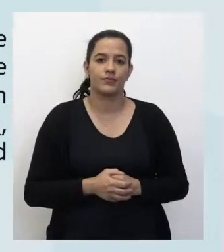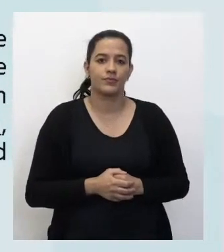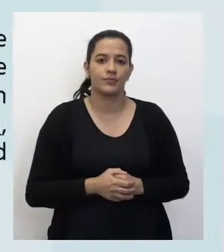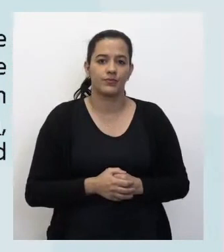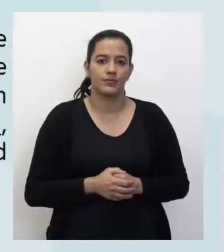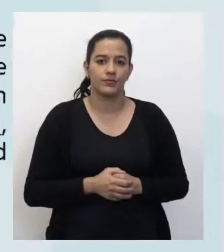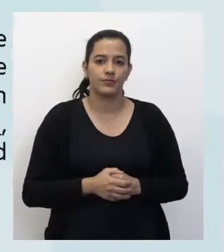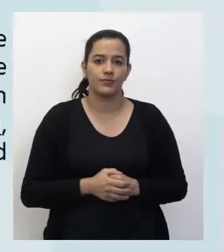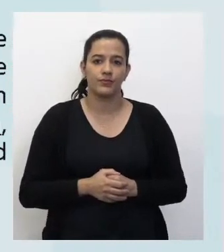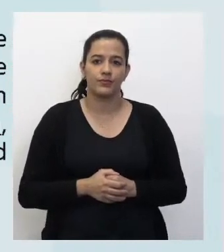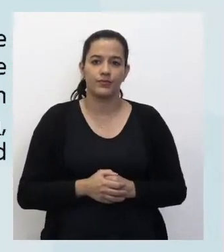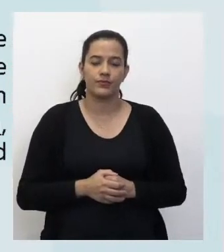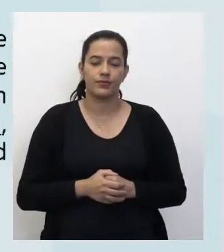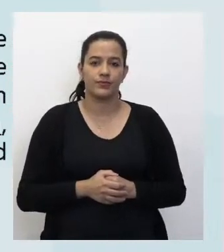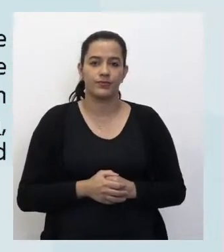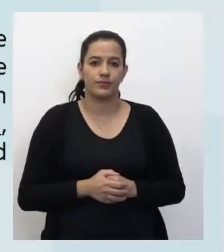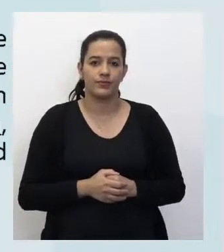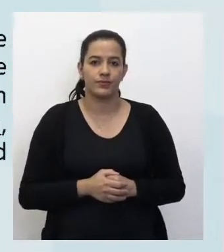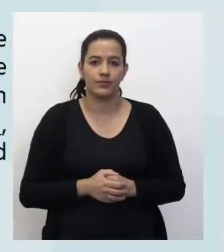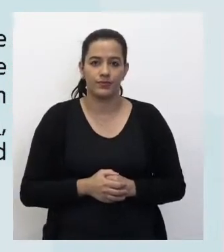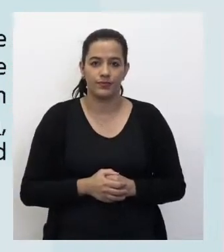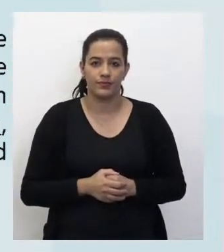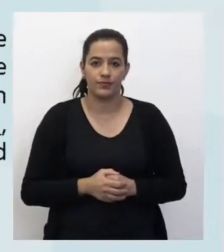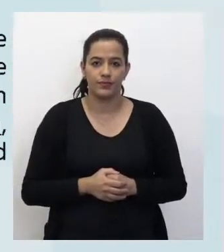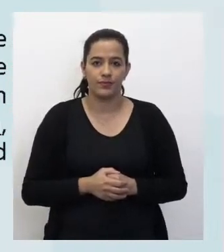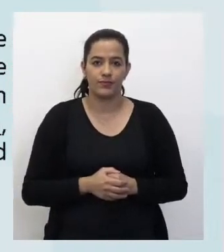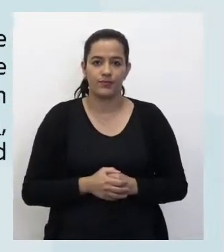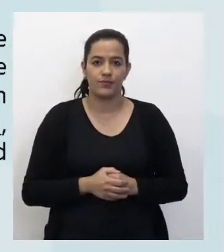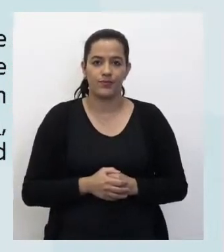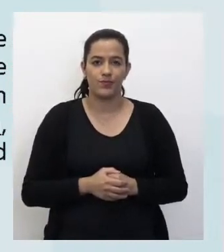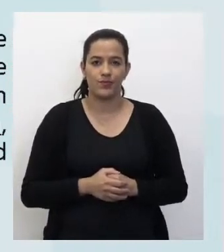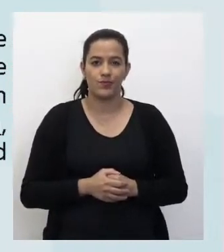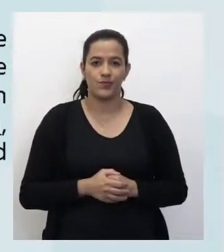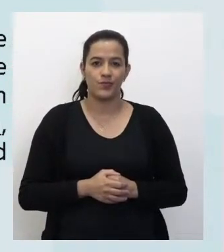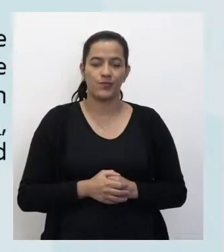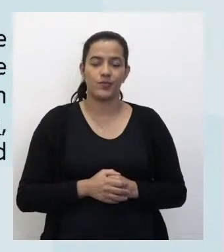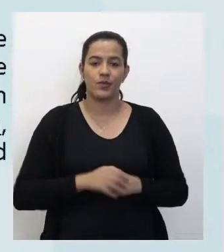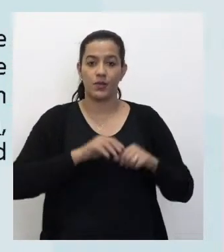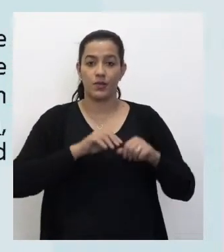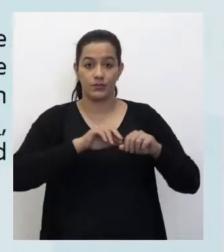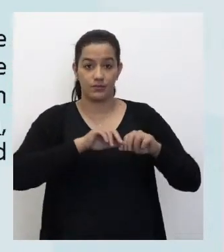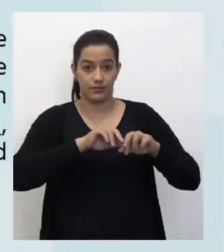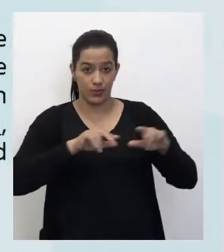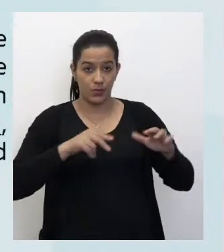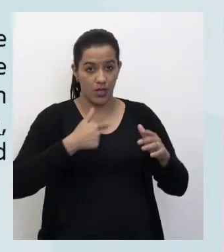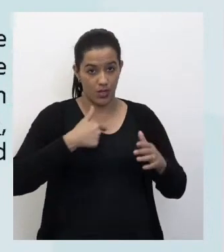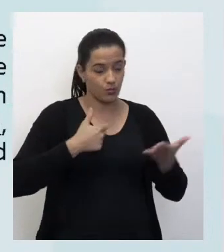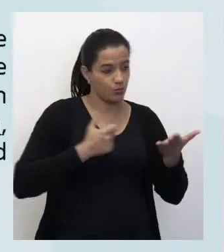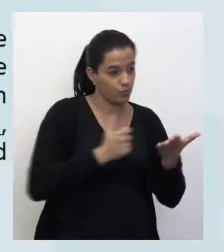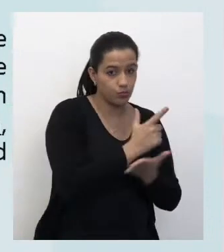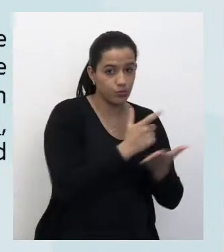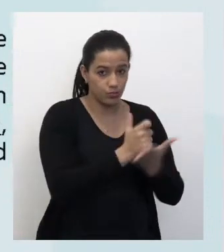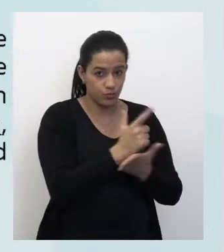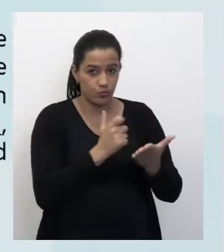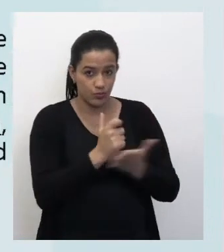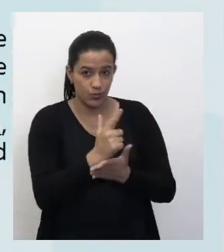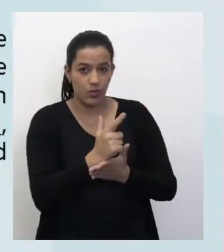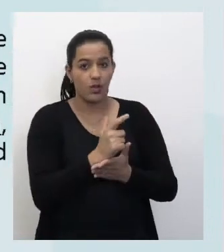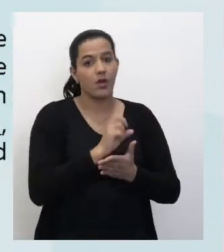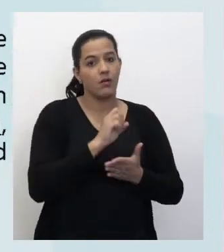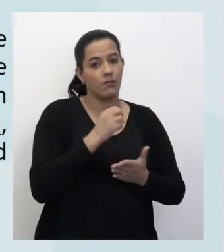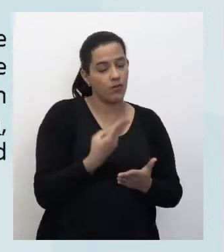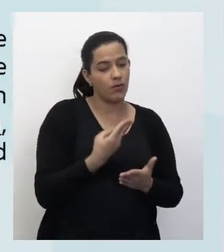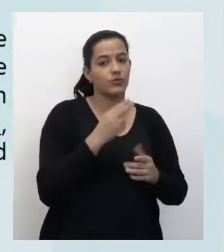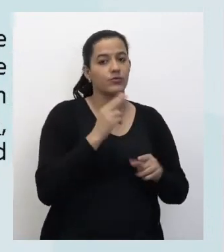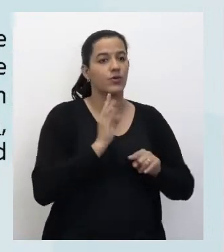indirectly through the product life cycle. As coisas que compramos contribuem direta ou